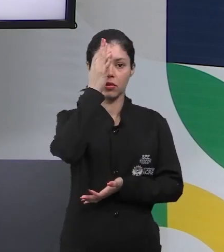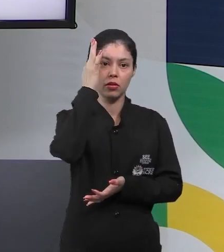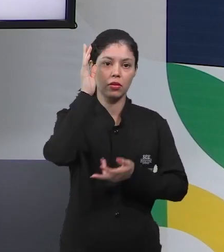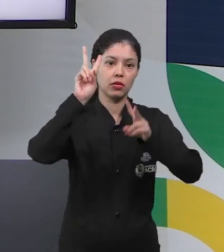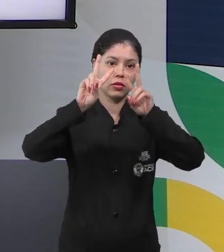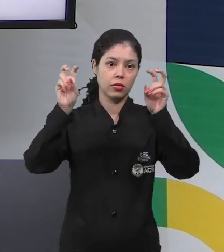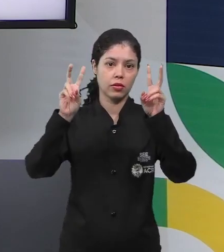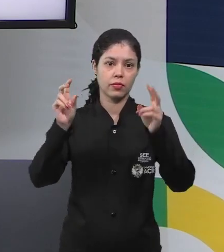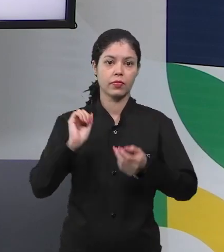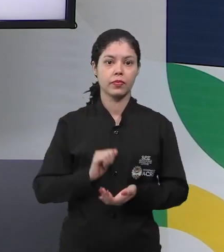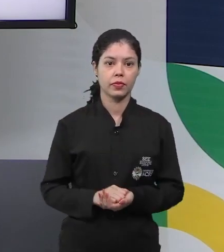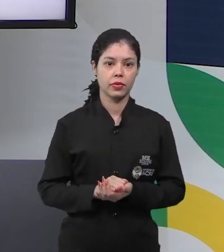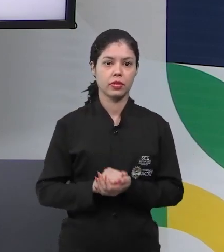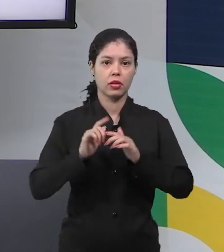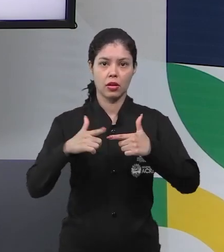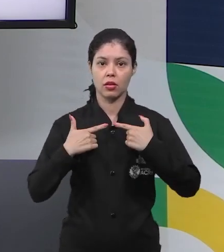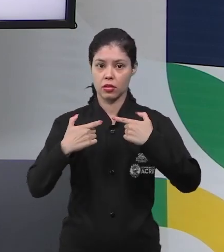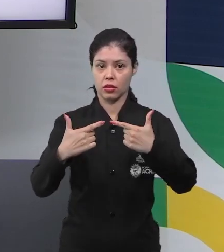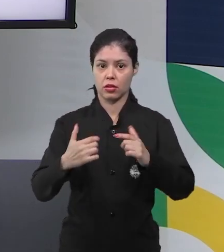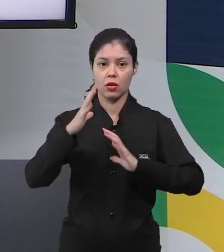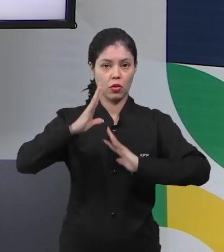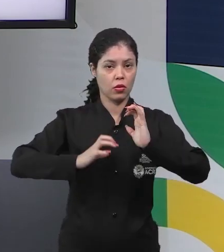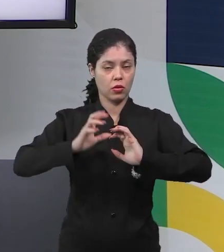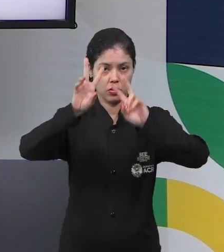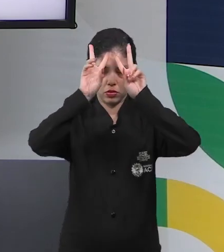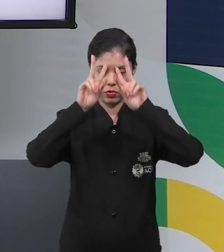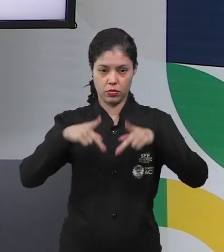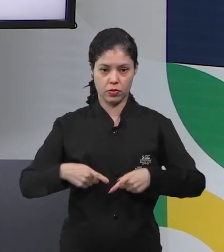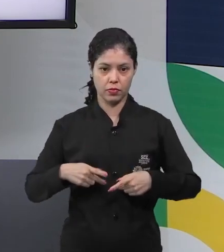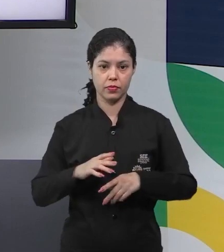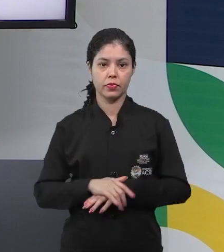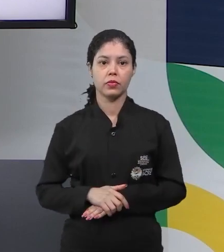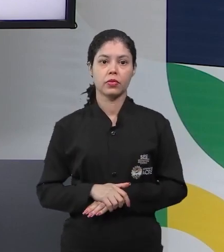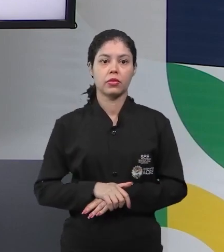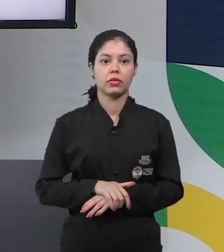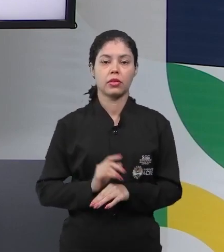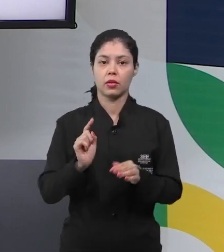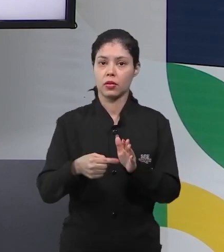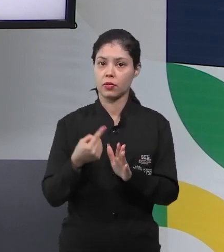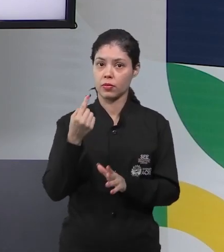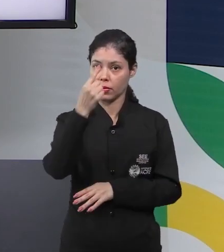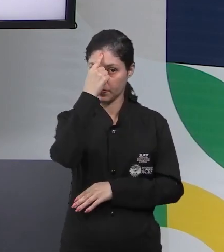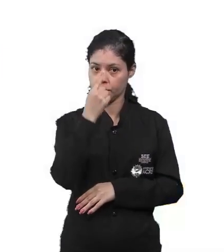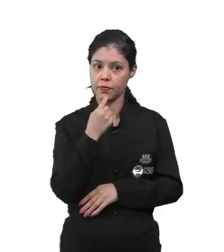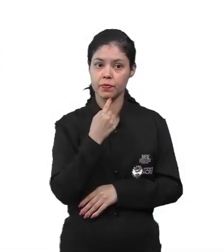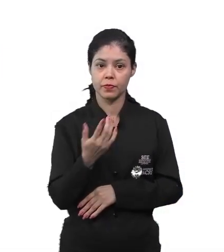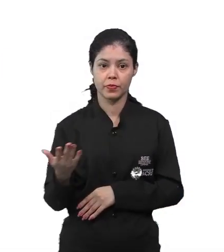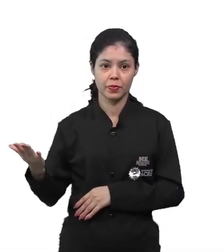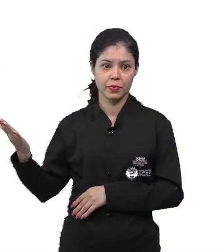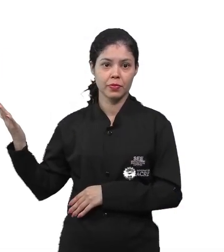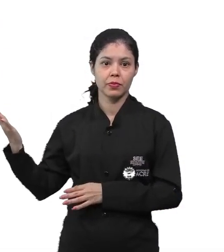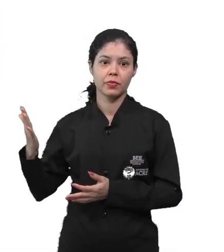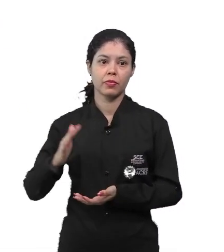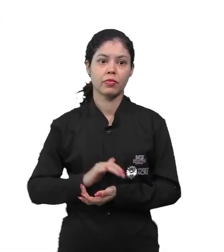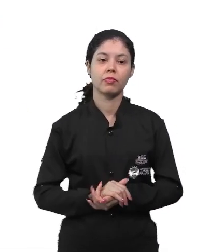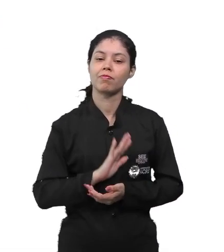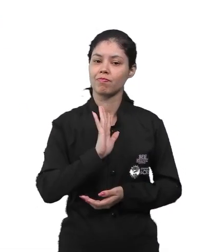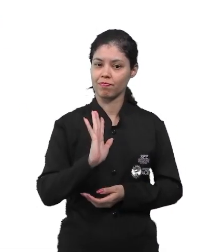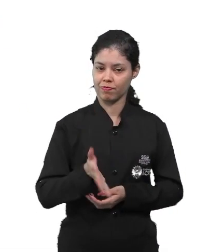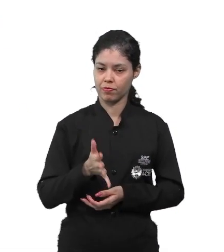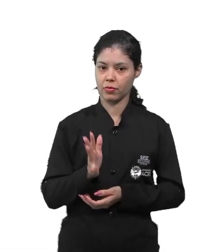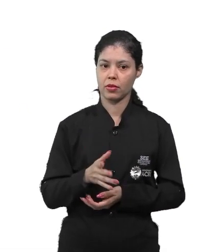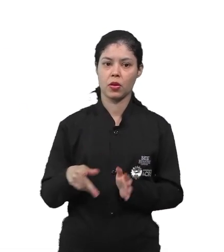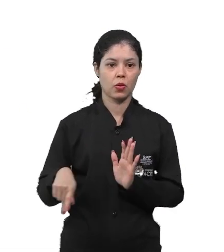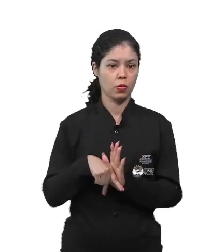filosóficas sobre as guerras e os conflitos humanos. A nossa primeira imagem já é uma imagem que por